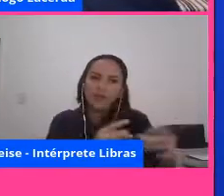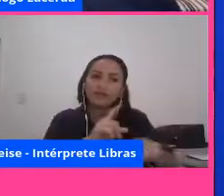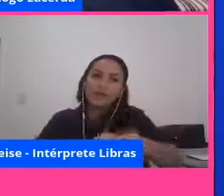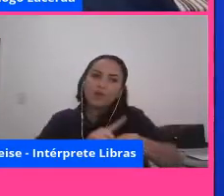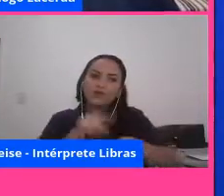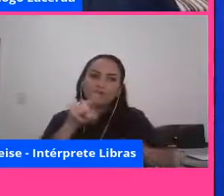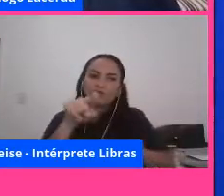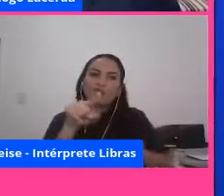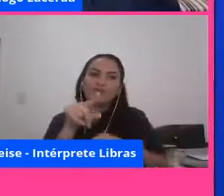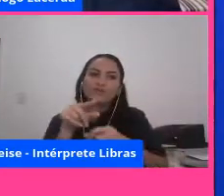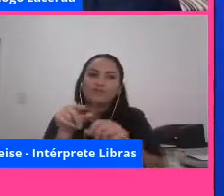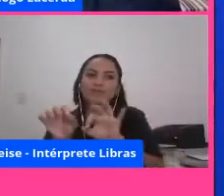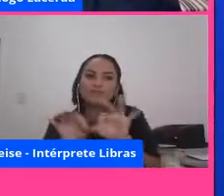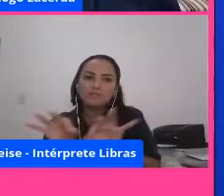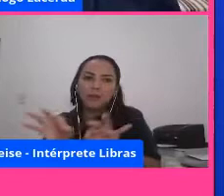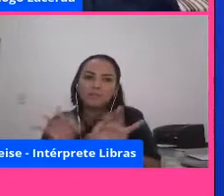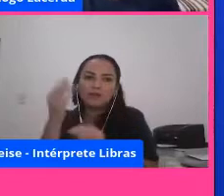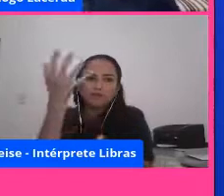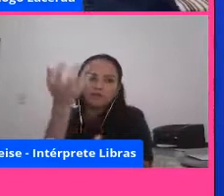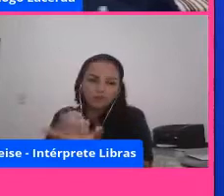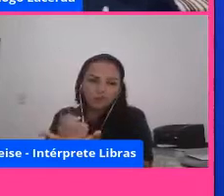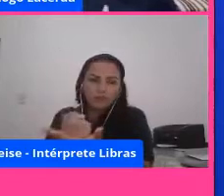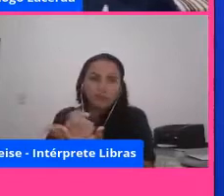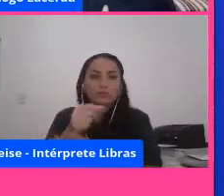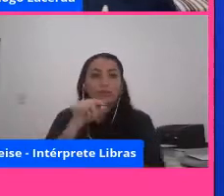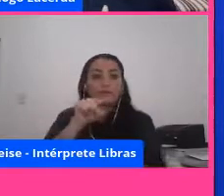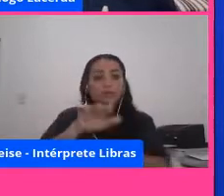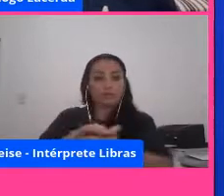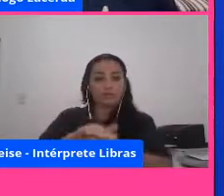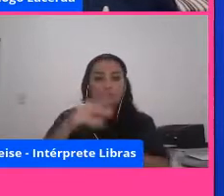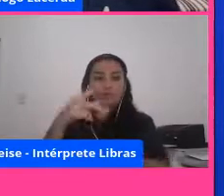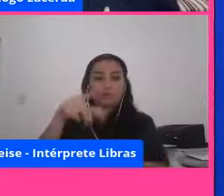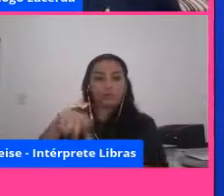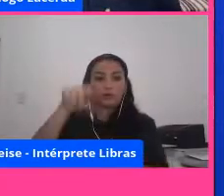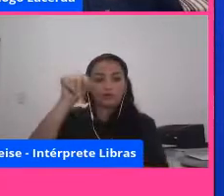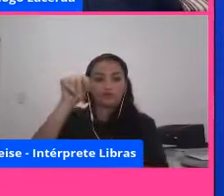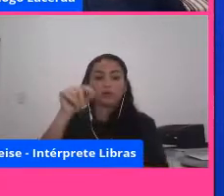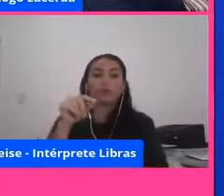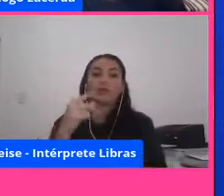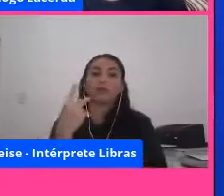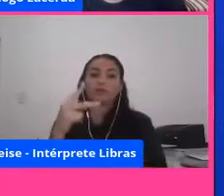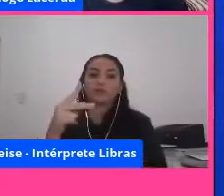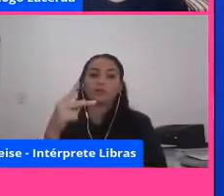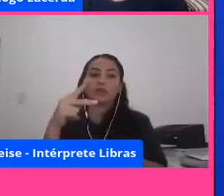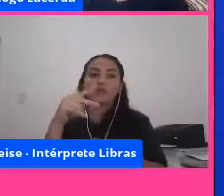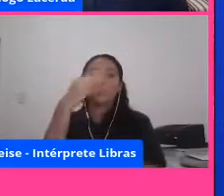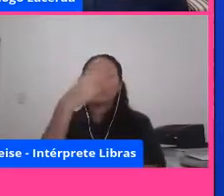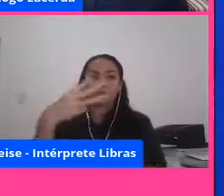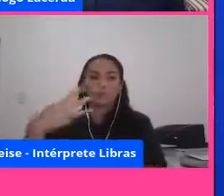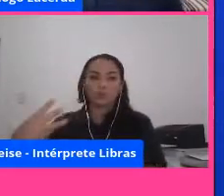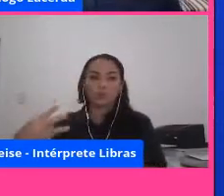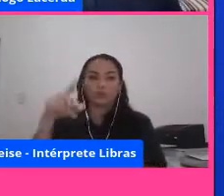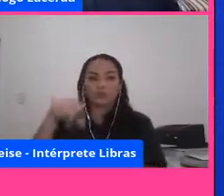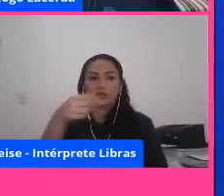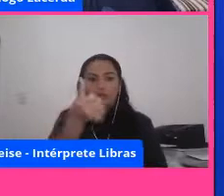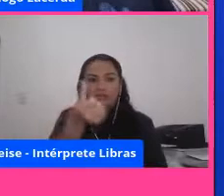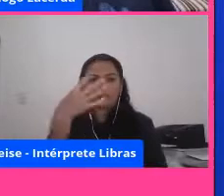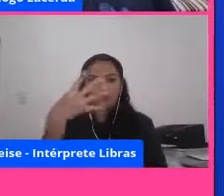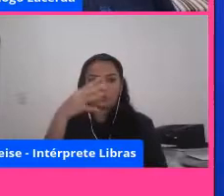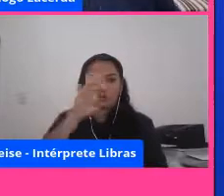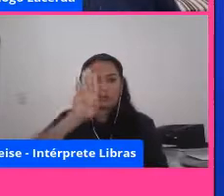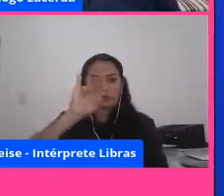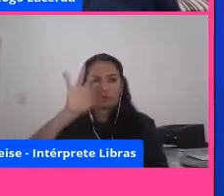download do software. Então você vai escolher se o seu Windows é de 64 bits ou de